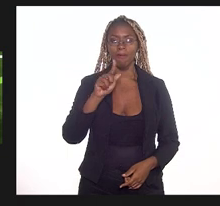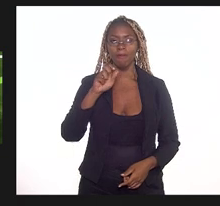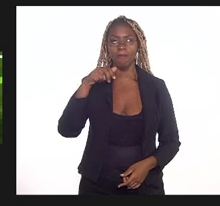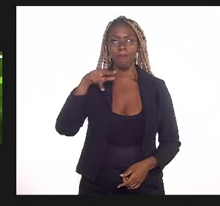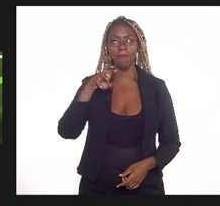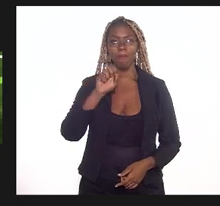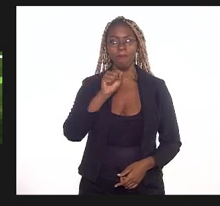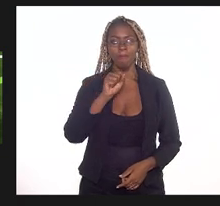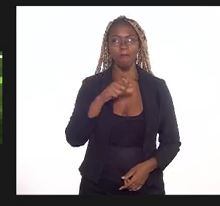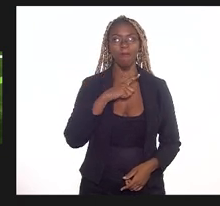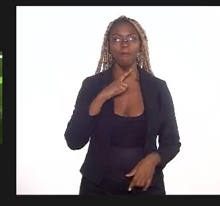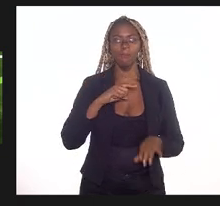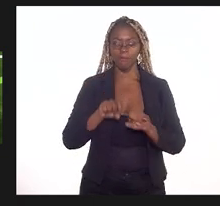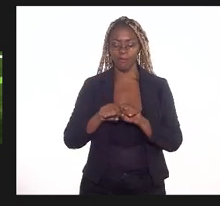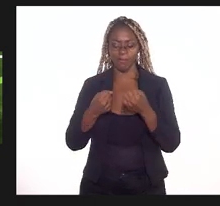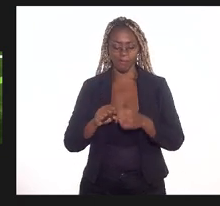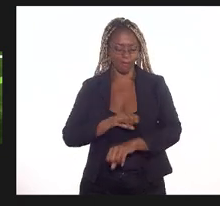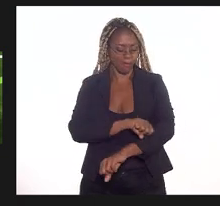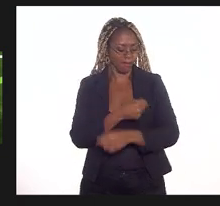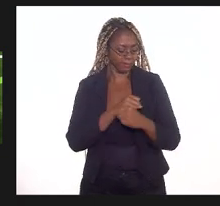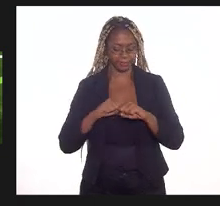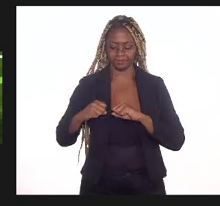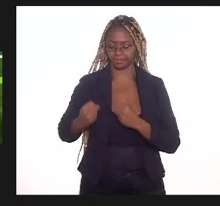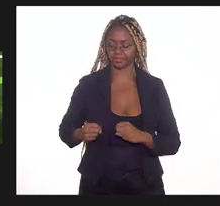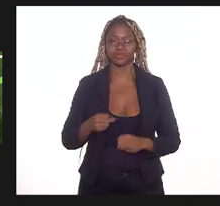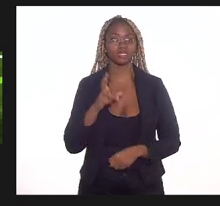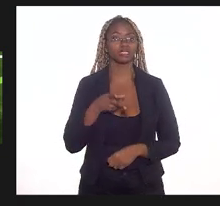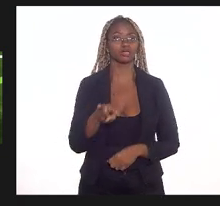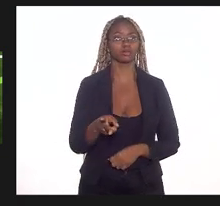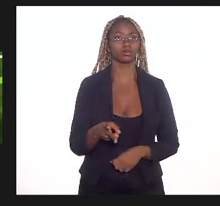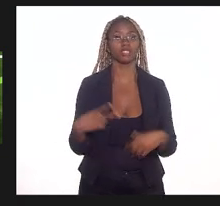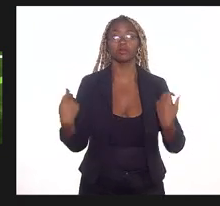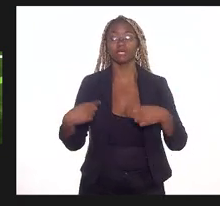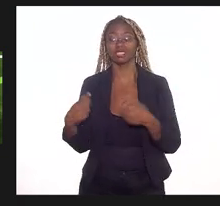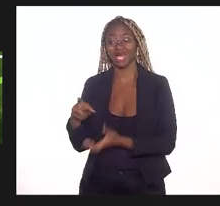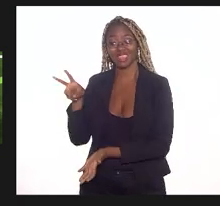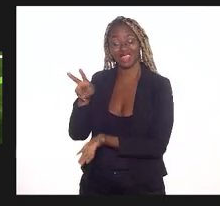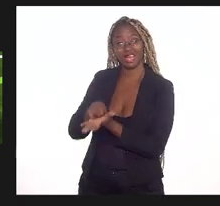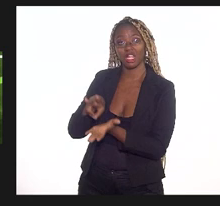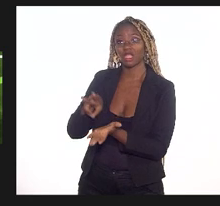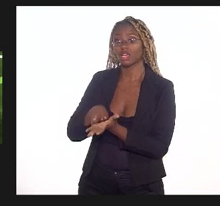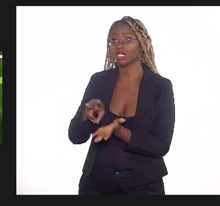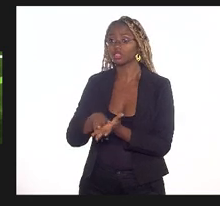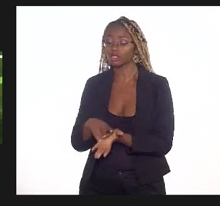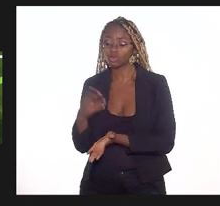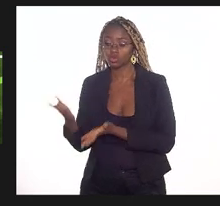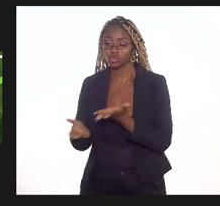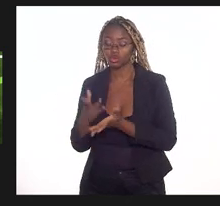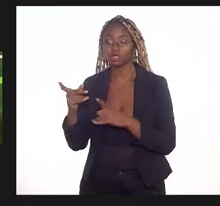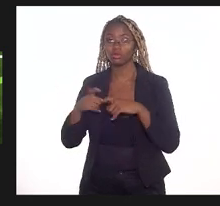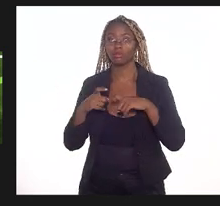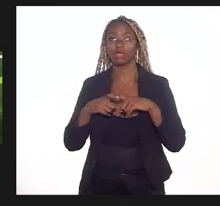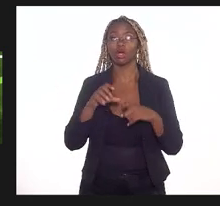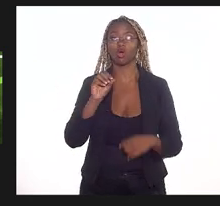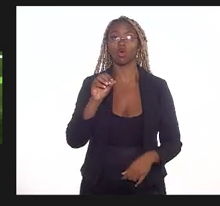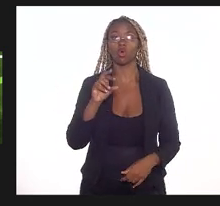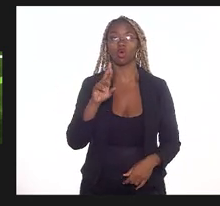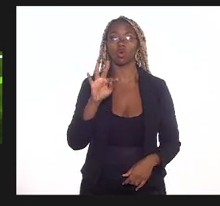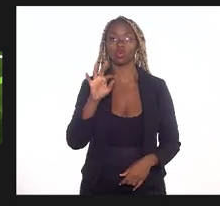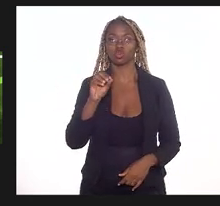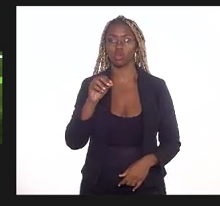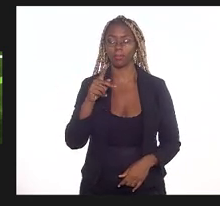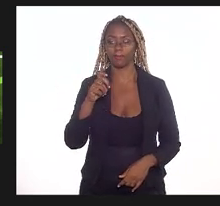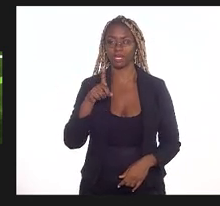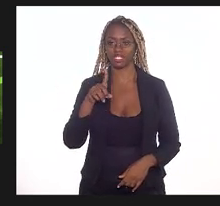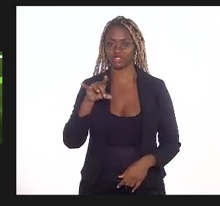que tem fraturas frequentes. Se ele precisa de uma internação ortopédica, de um atendimento ortopédico, de uma fratura cirúrgica, ele entra